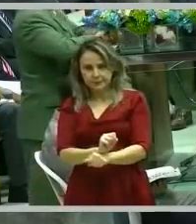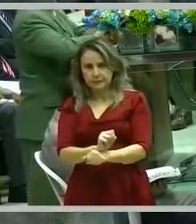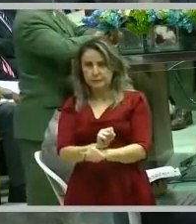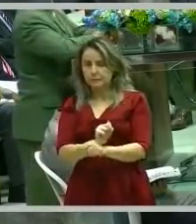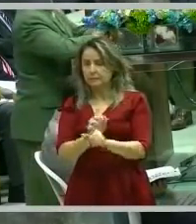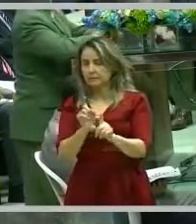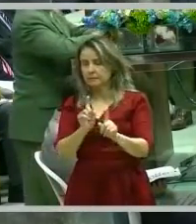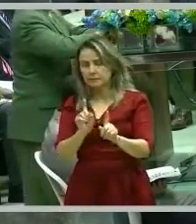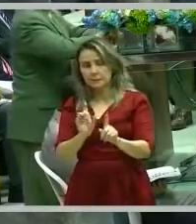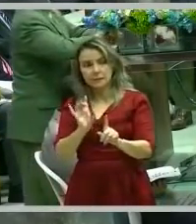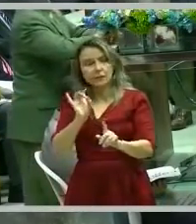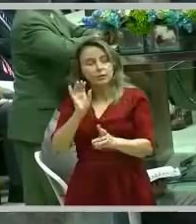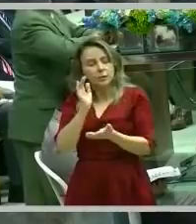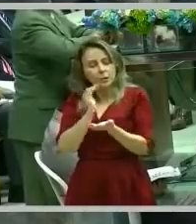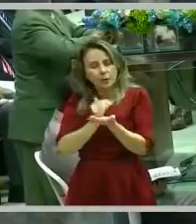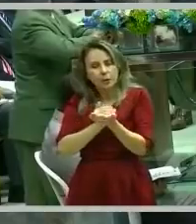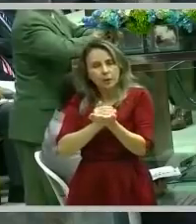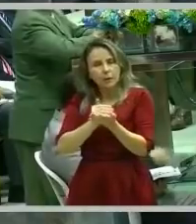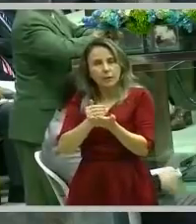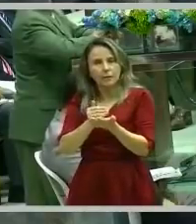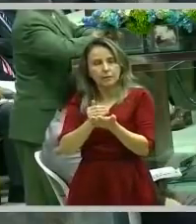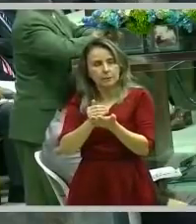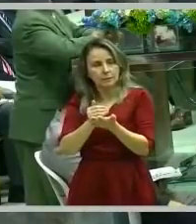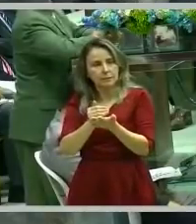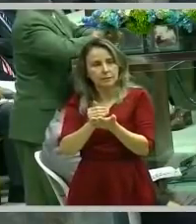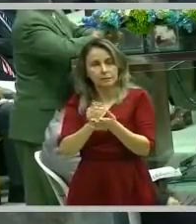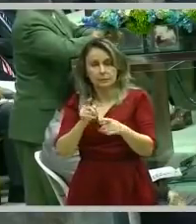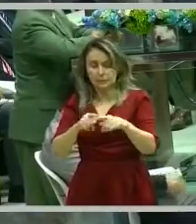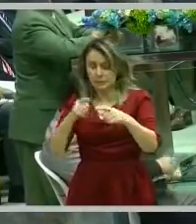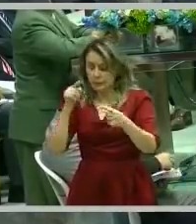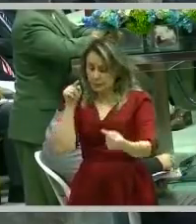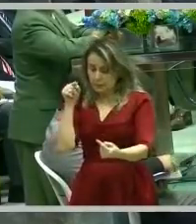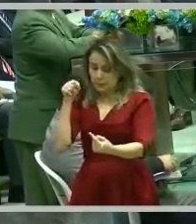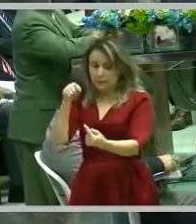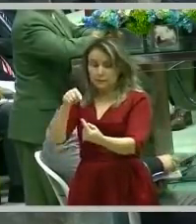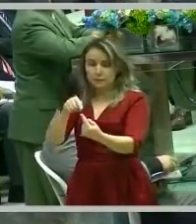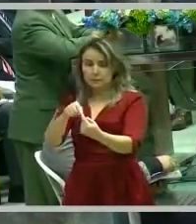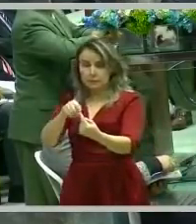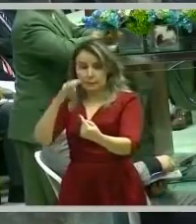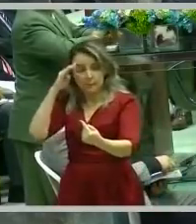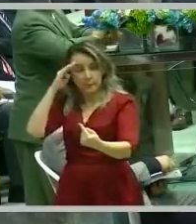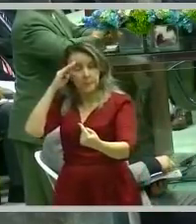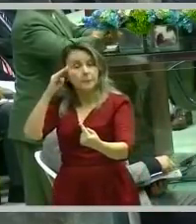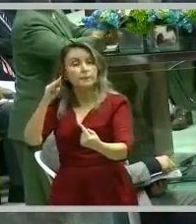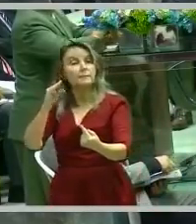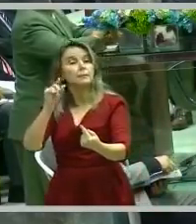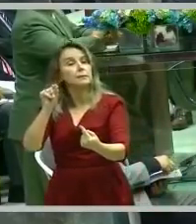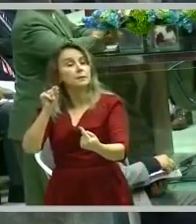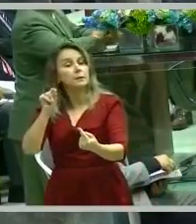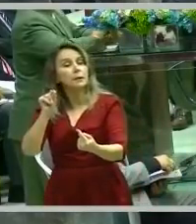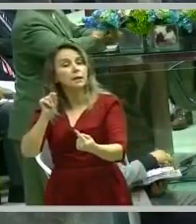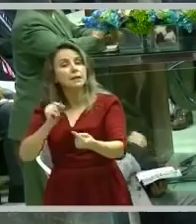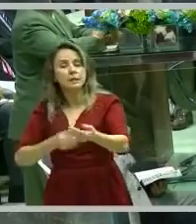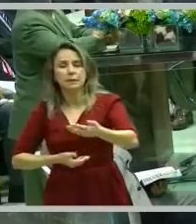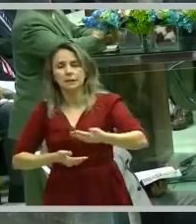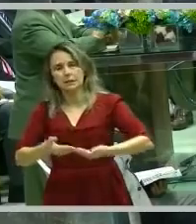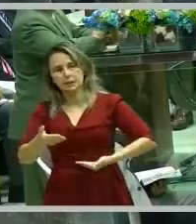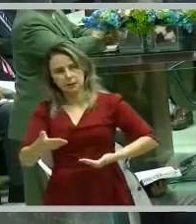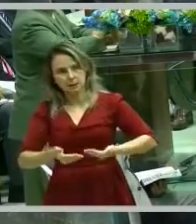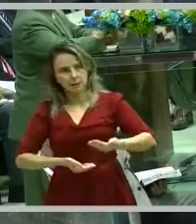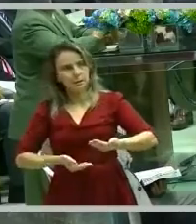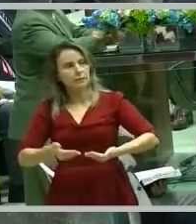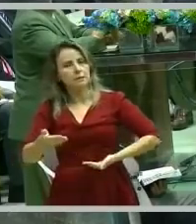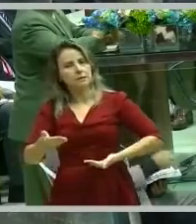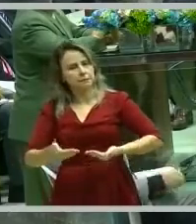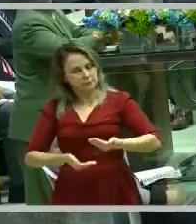sinal. Não é o objetivo do batismo no Espírito Santo. O objetivo é serviço. O objetivo